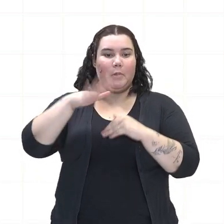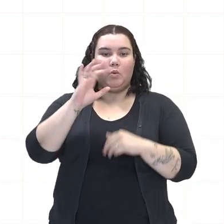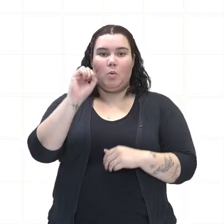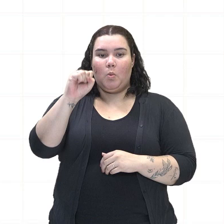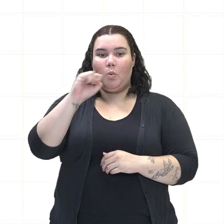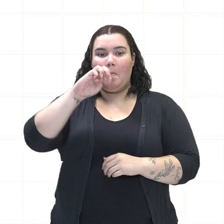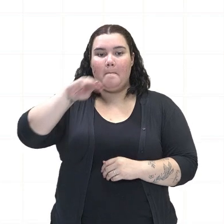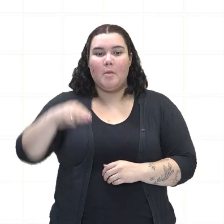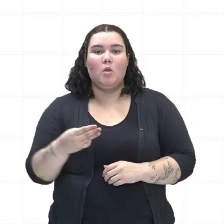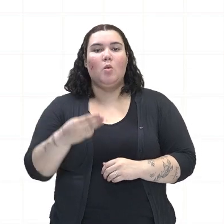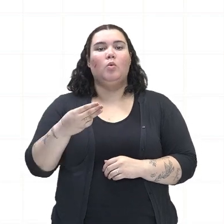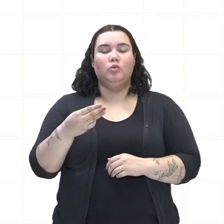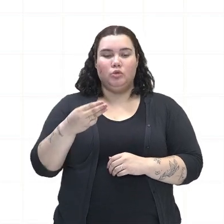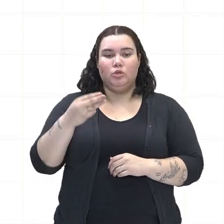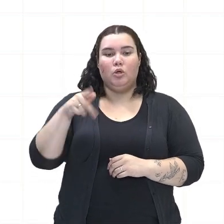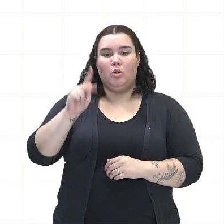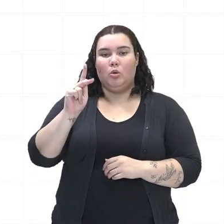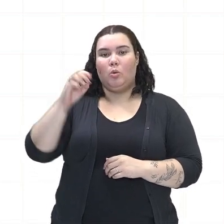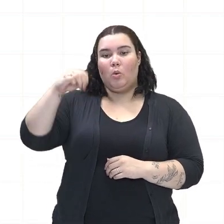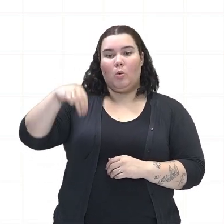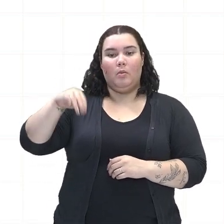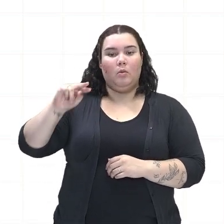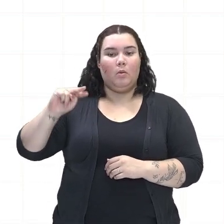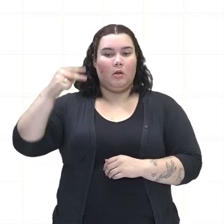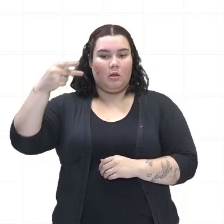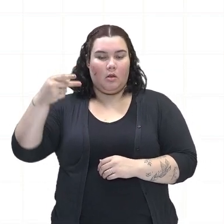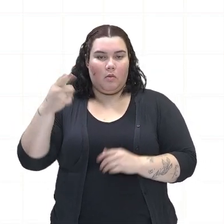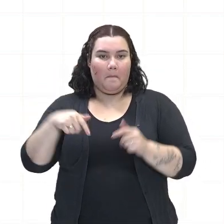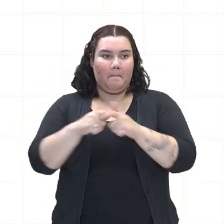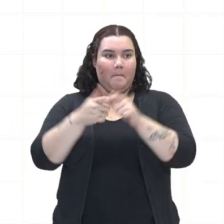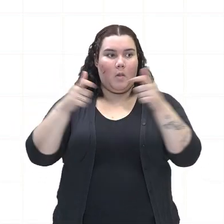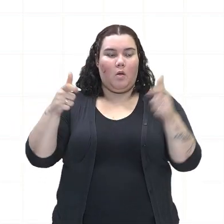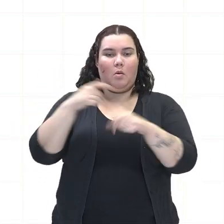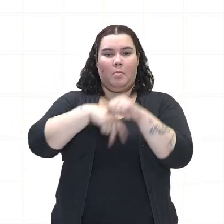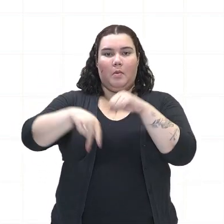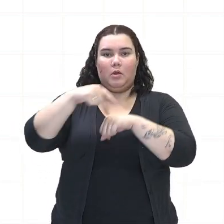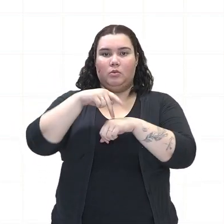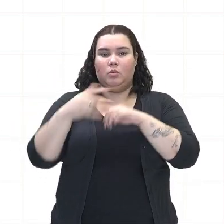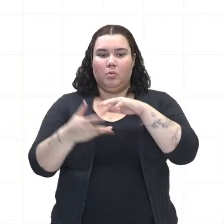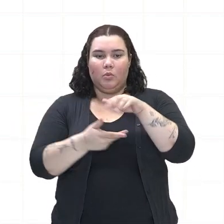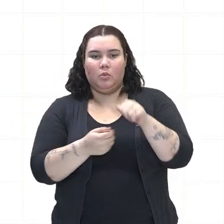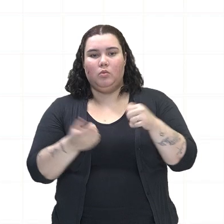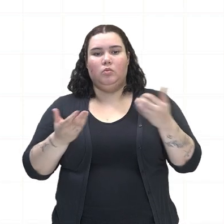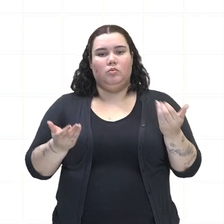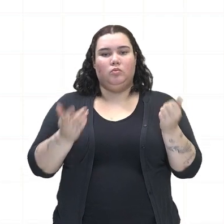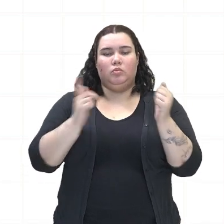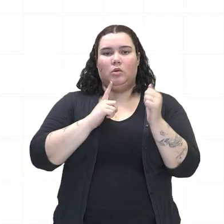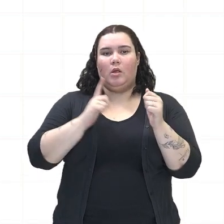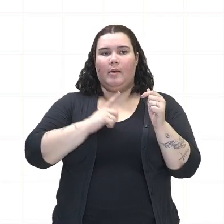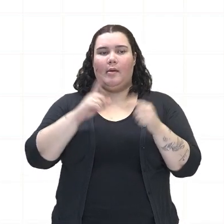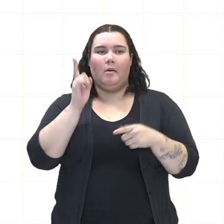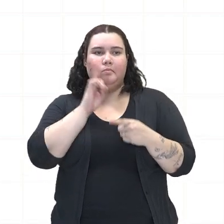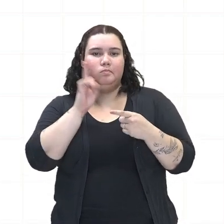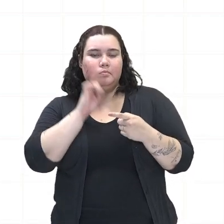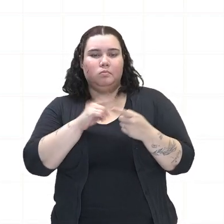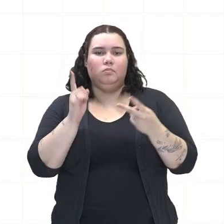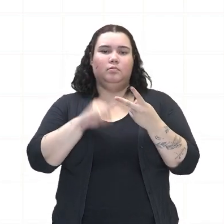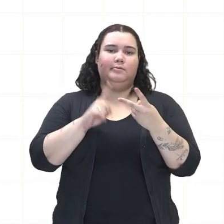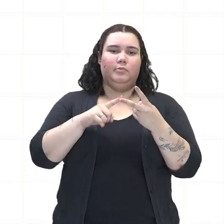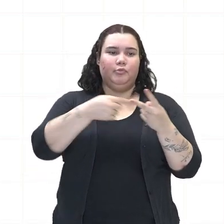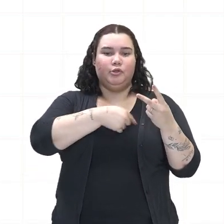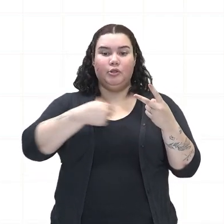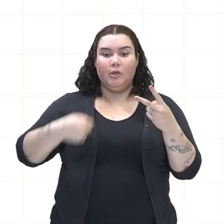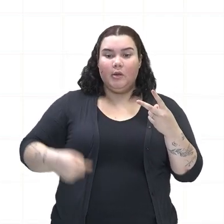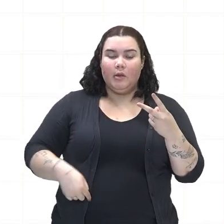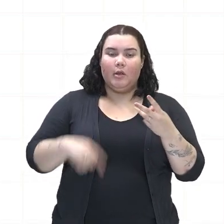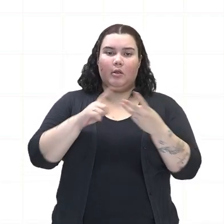quilômetros quadrados, um dos maiores países do mundo, junto com a China, junto com os Estados Unidos, a Rússia, o Canadá, Esses